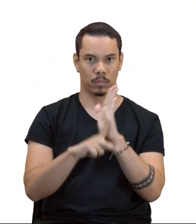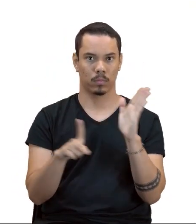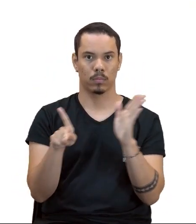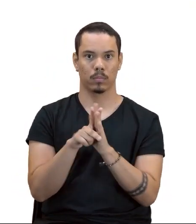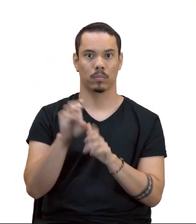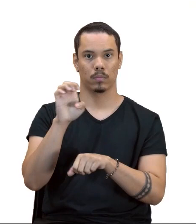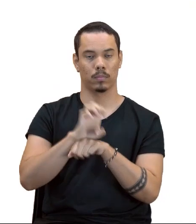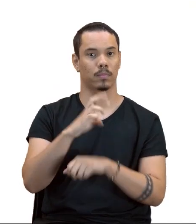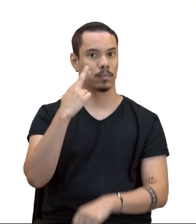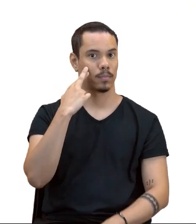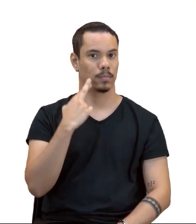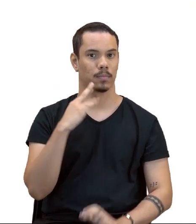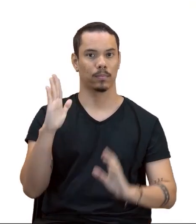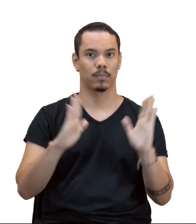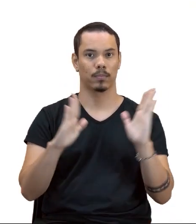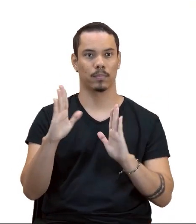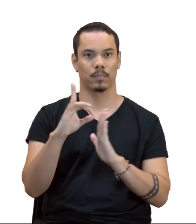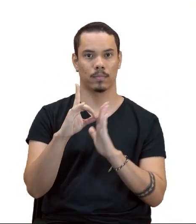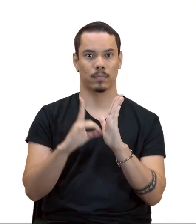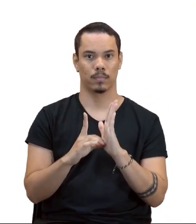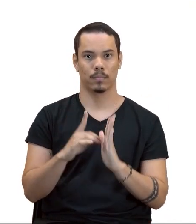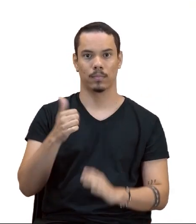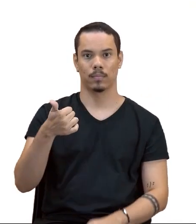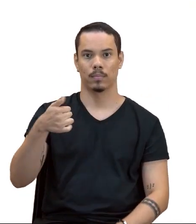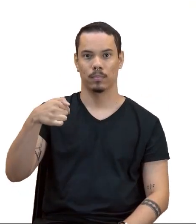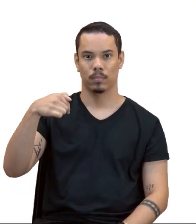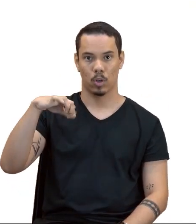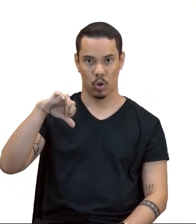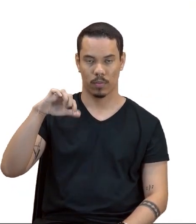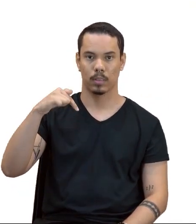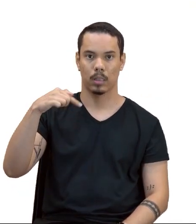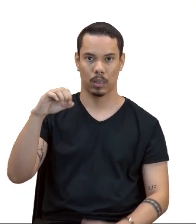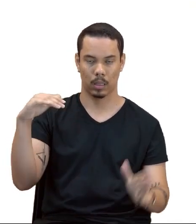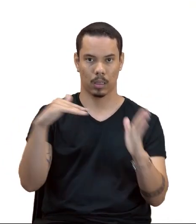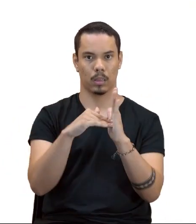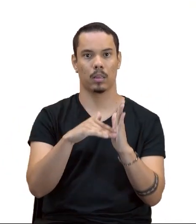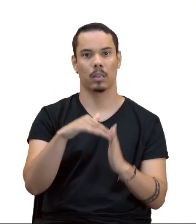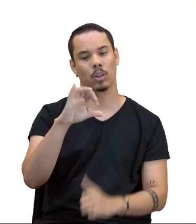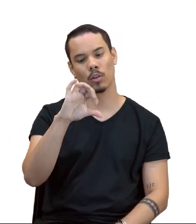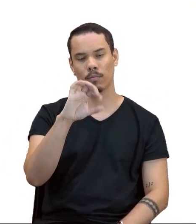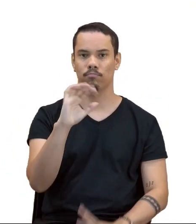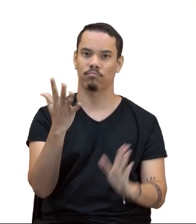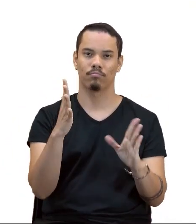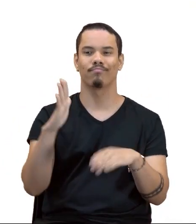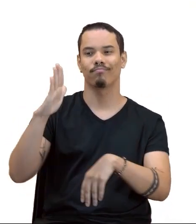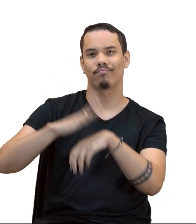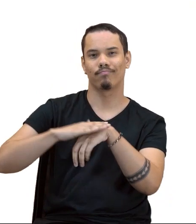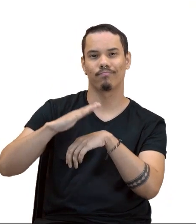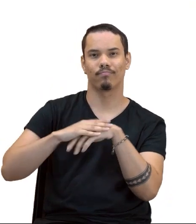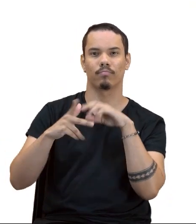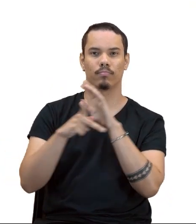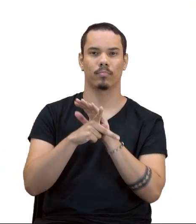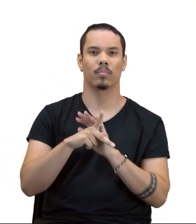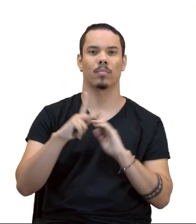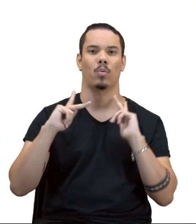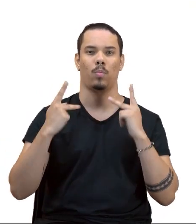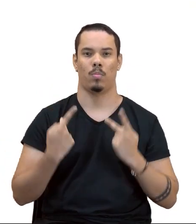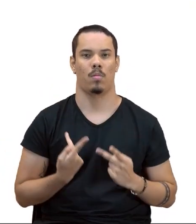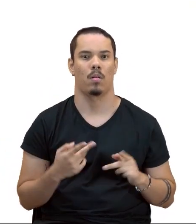Rondônia nesse período da década de 70 até 90. Então, ação antrópica, desmatamentos e